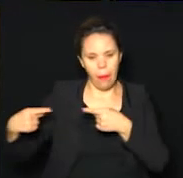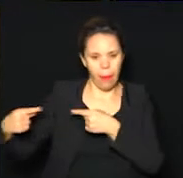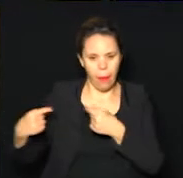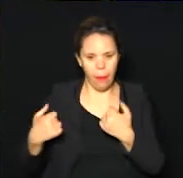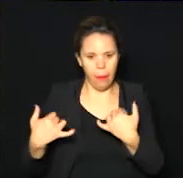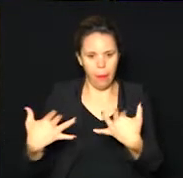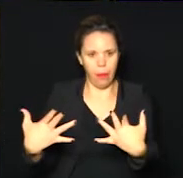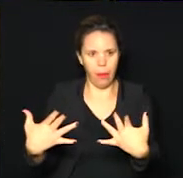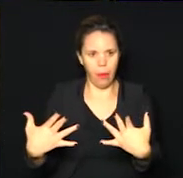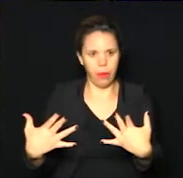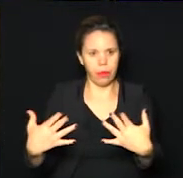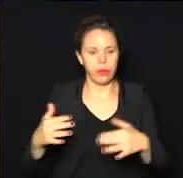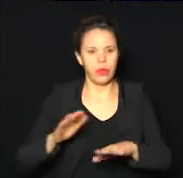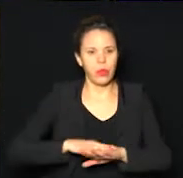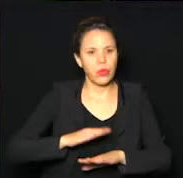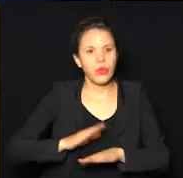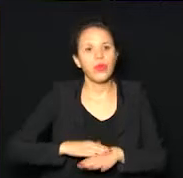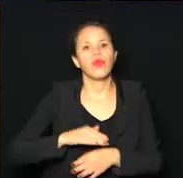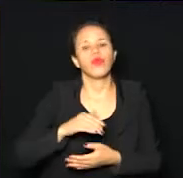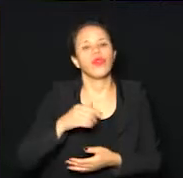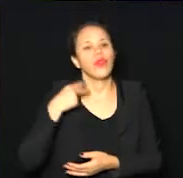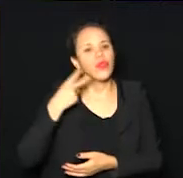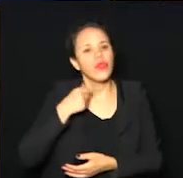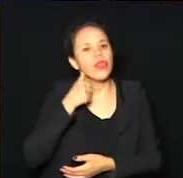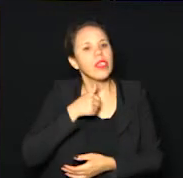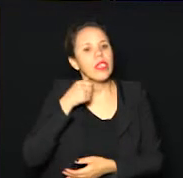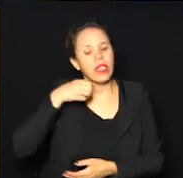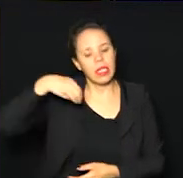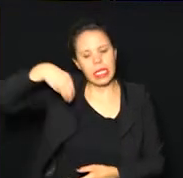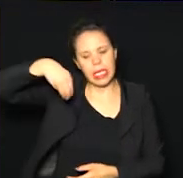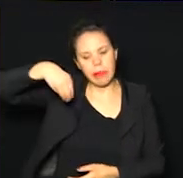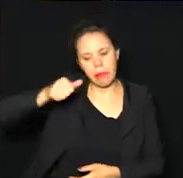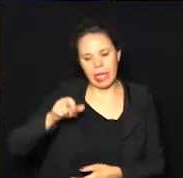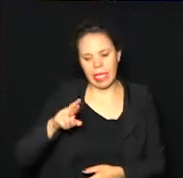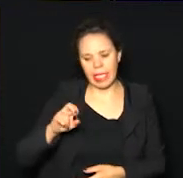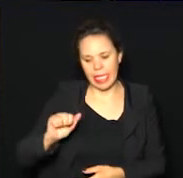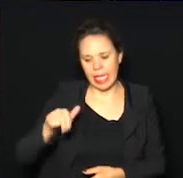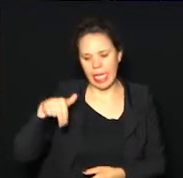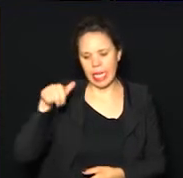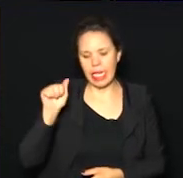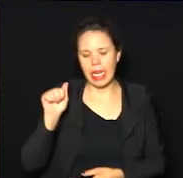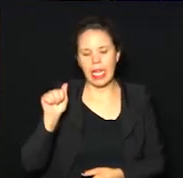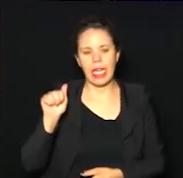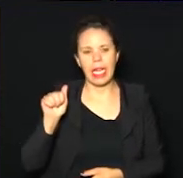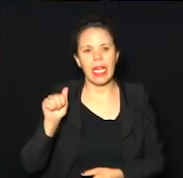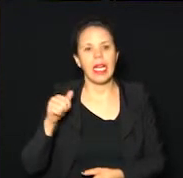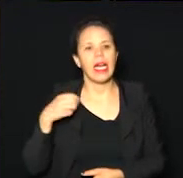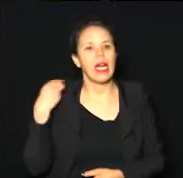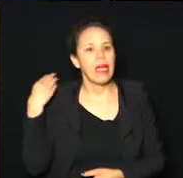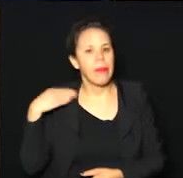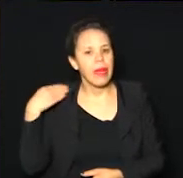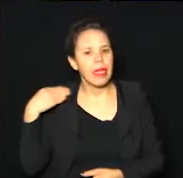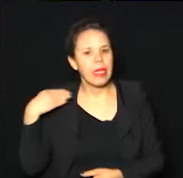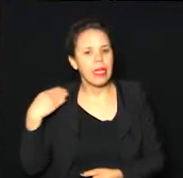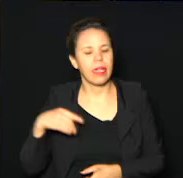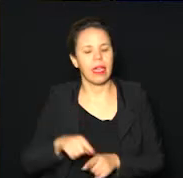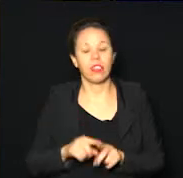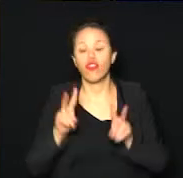promovido por iniciativa do gabinete da vereadora Mariana Conte. Esse debate vai tratar das